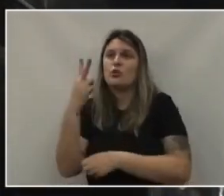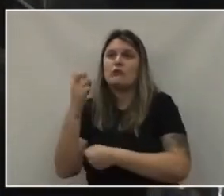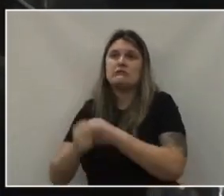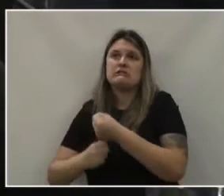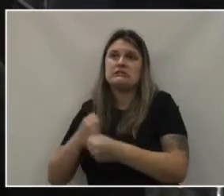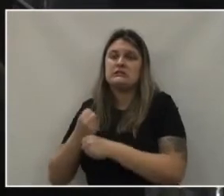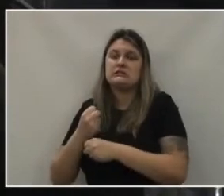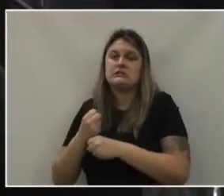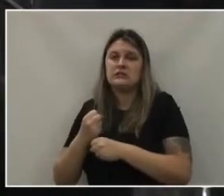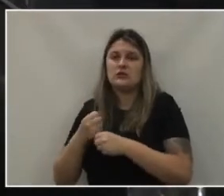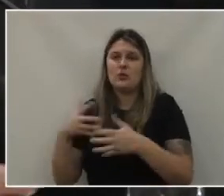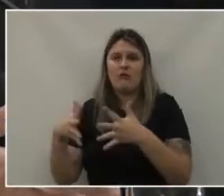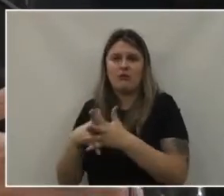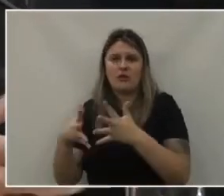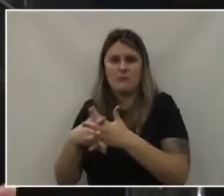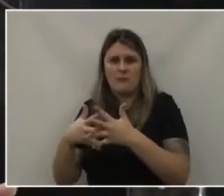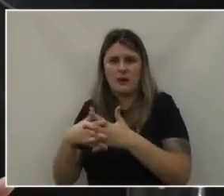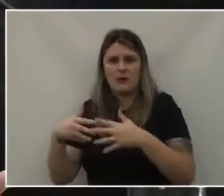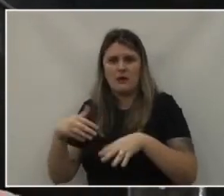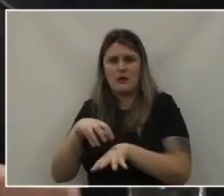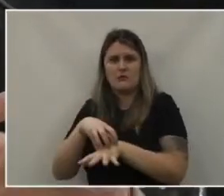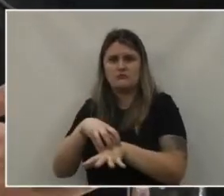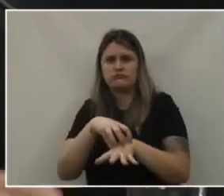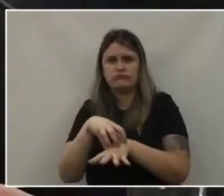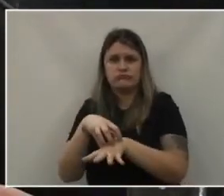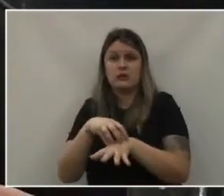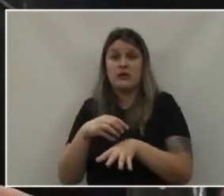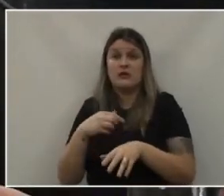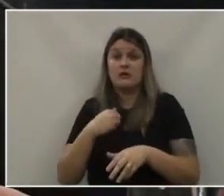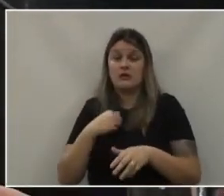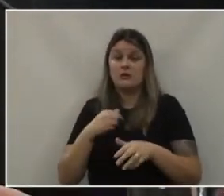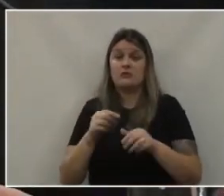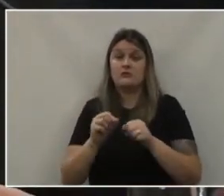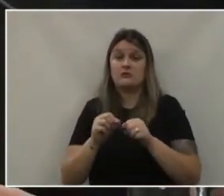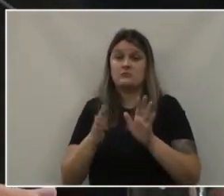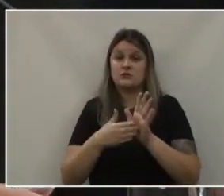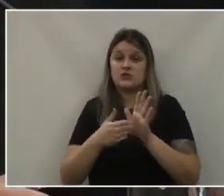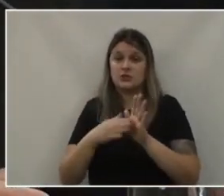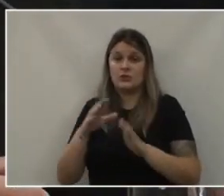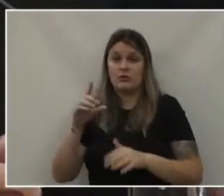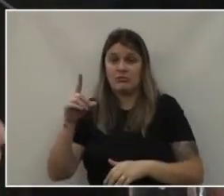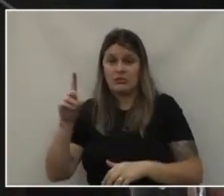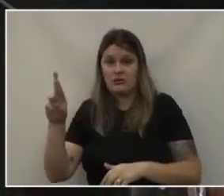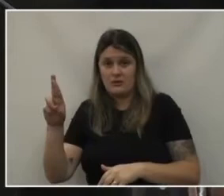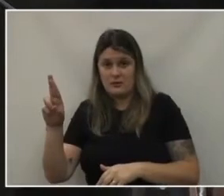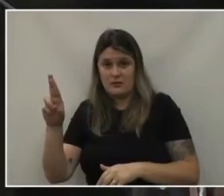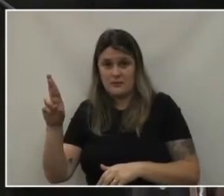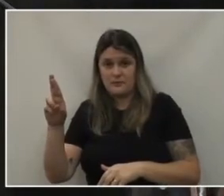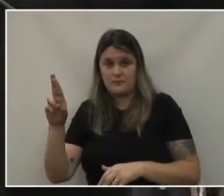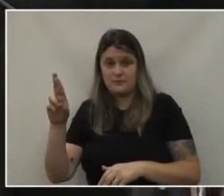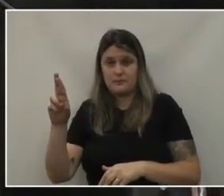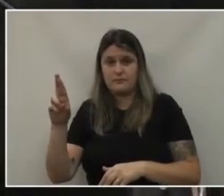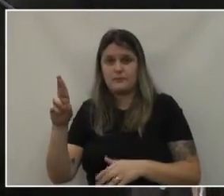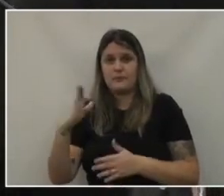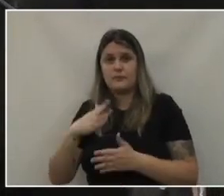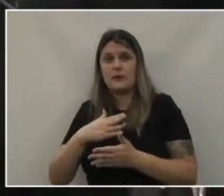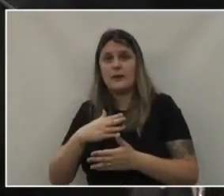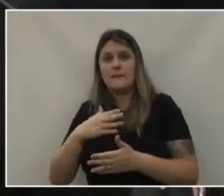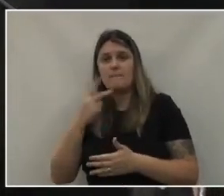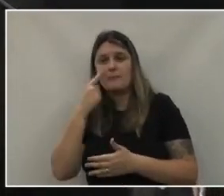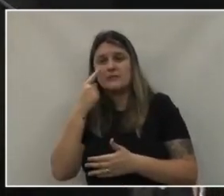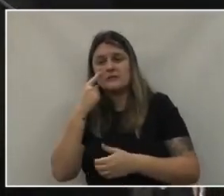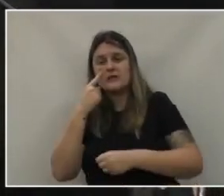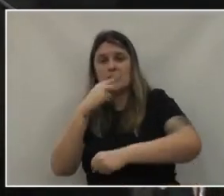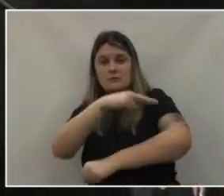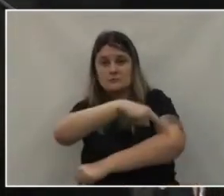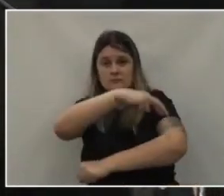anos. E também, eu tenho um pedido já para o DR, do começo da Ponte dos Arcos